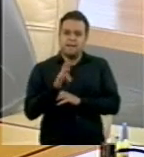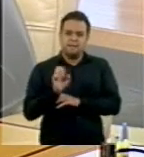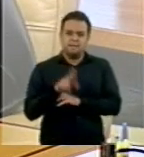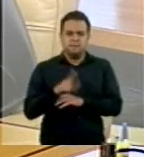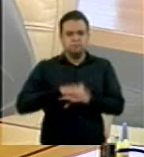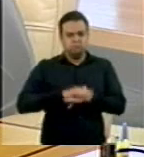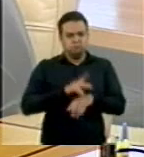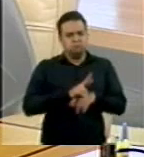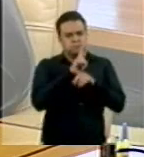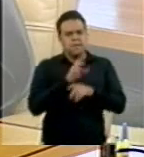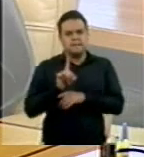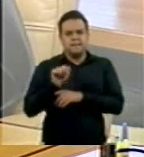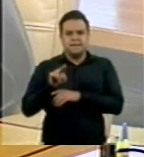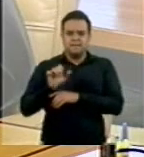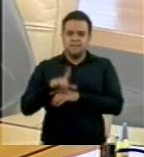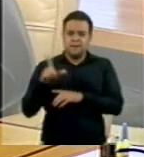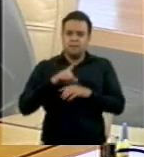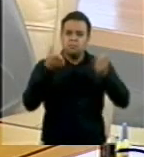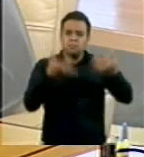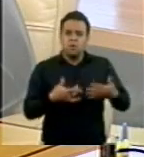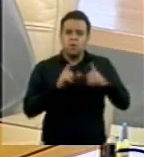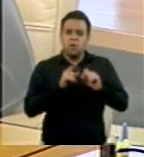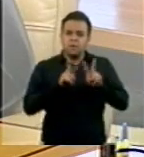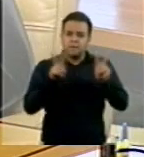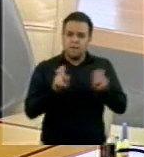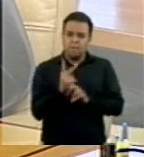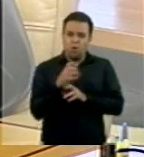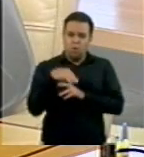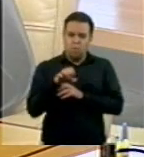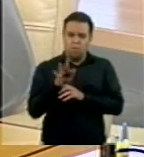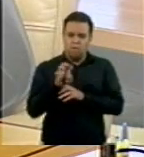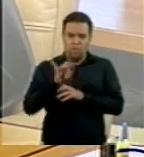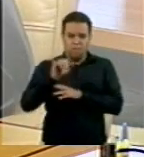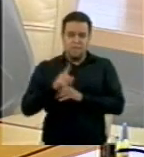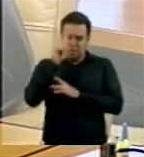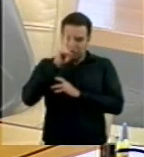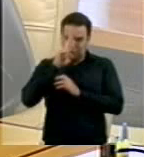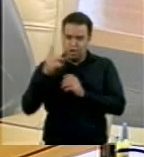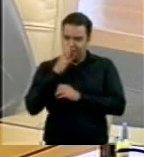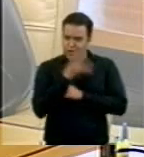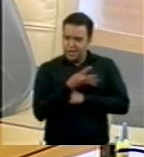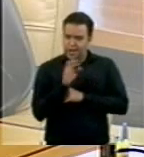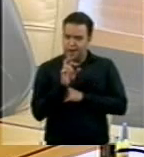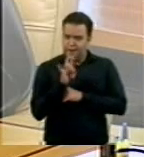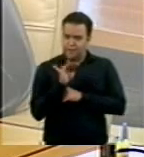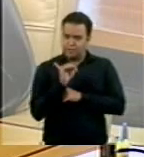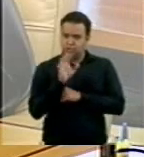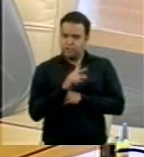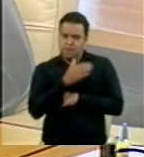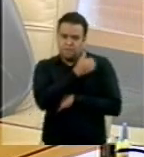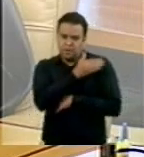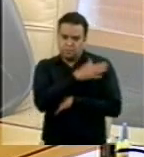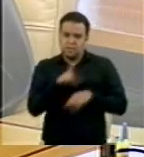Daniel Borrillo sobre homofobia, história e crítica de um preconceito, bem como na obra do professor que